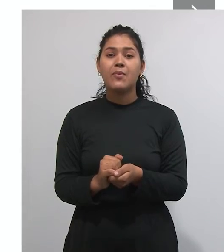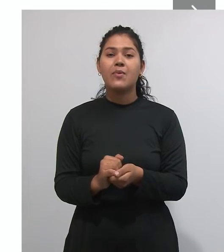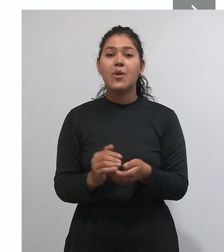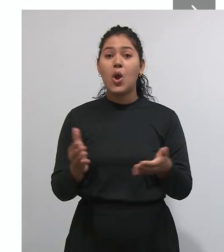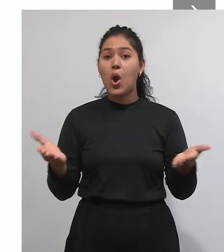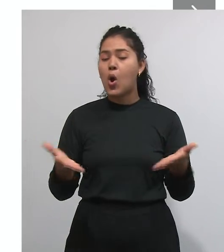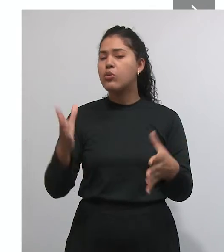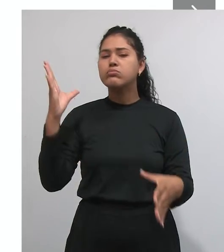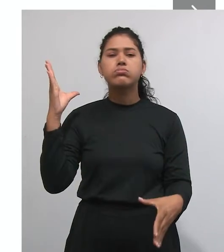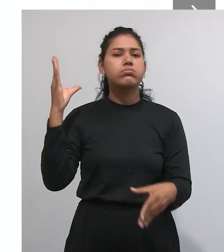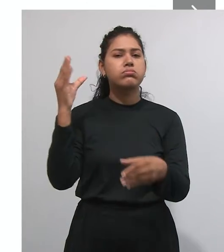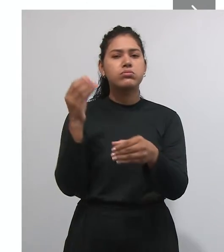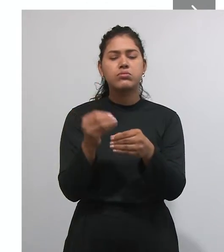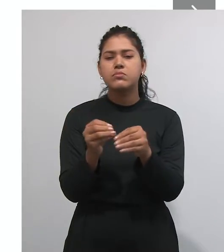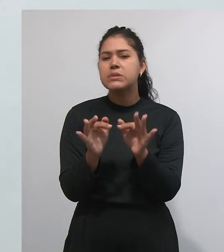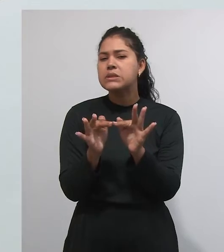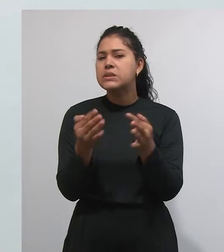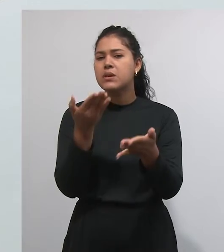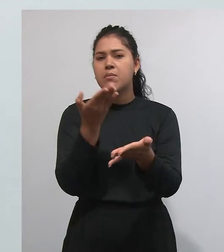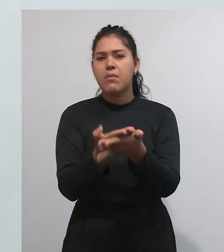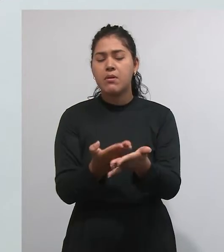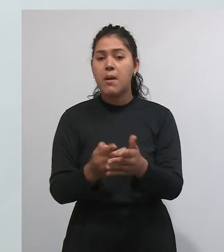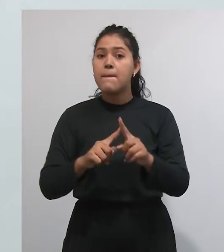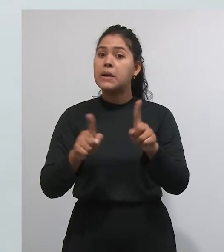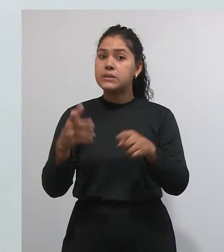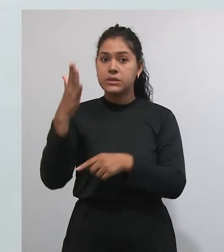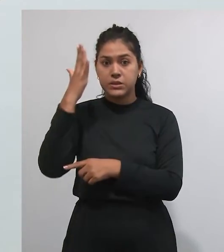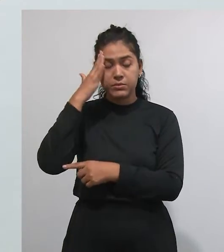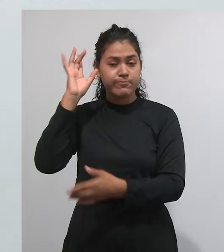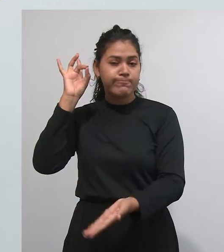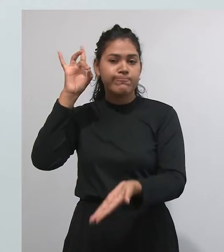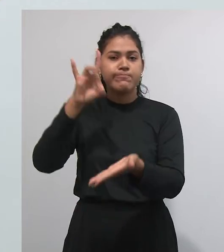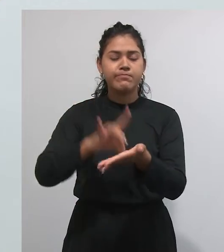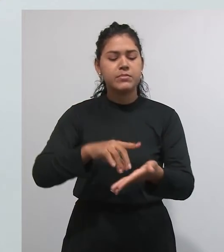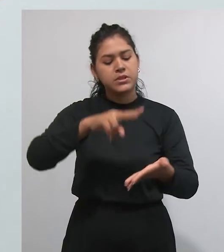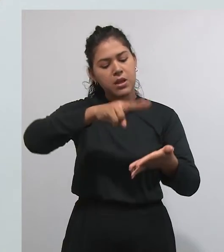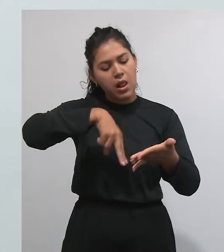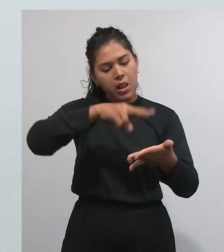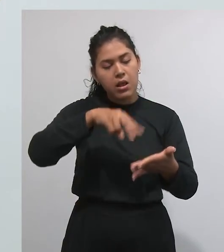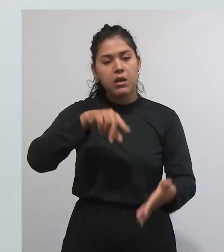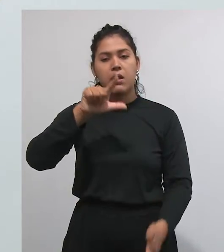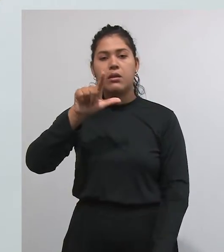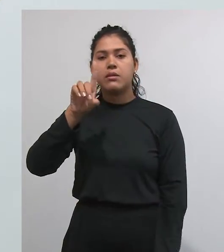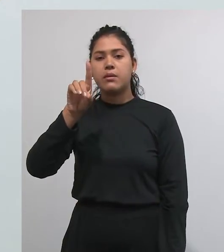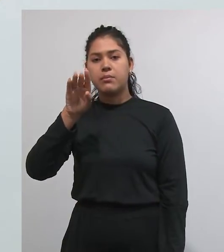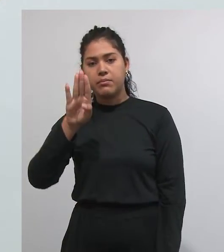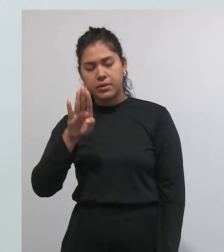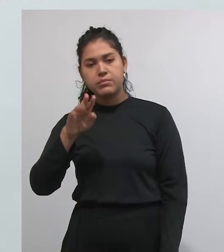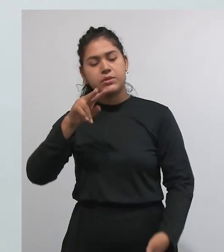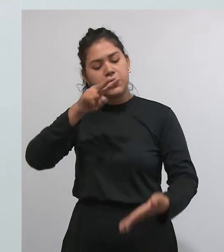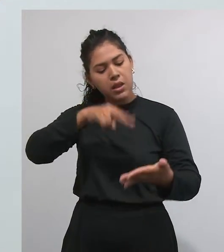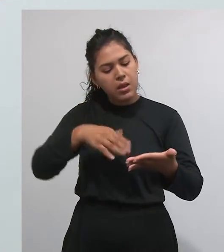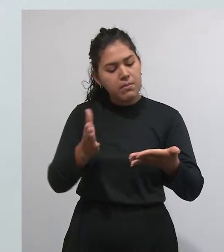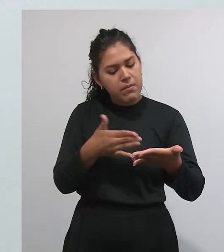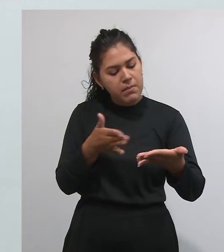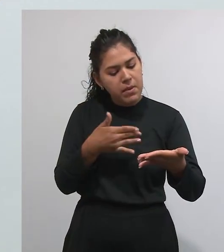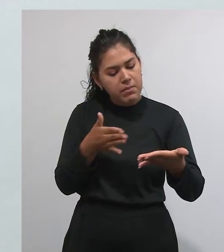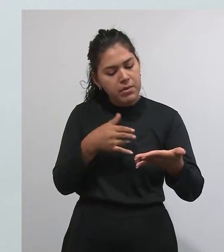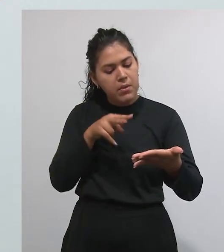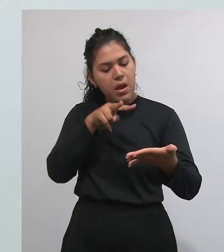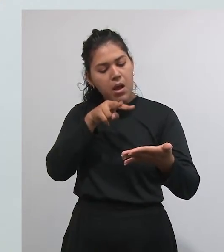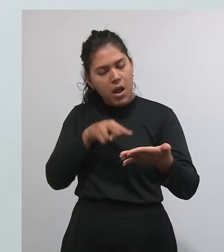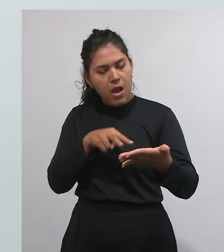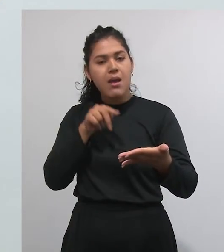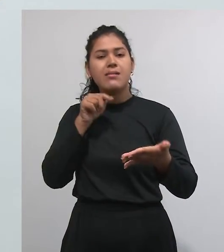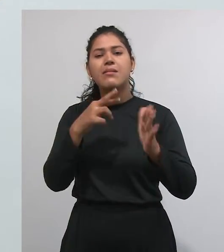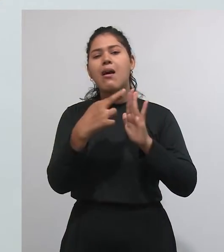gente trouxe generalizações, né? Para você saber de verdade, você tem que fazer o quê? Você tem que ler a LDB, você tem que ir lá pegar o texto da